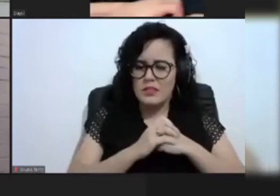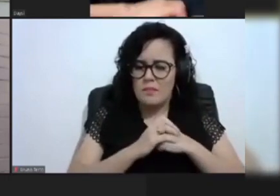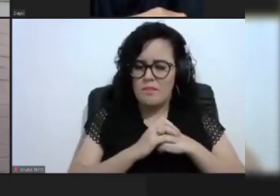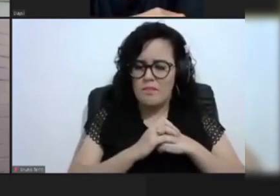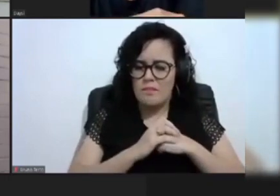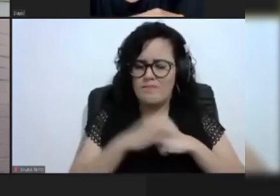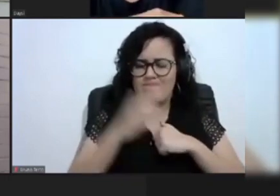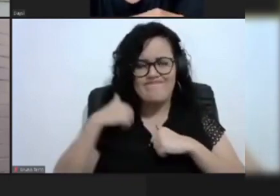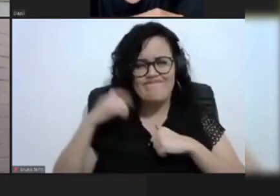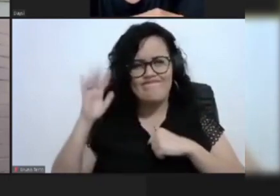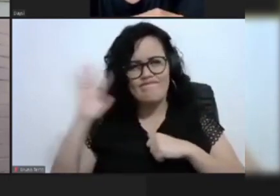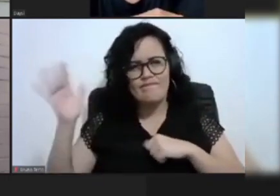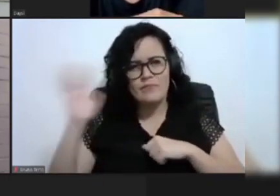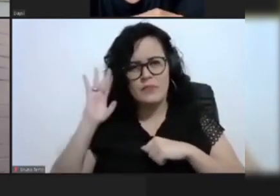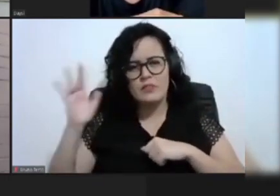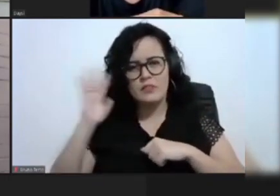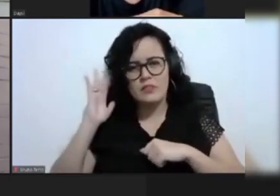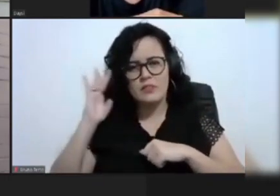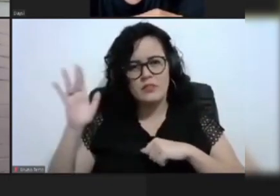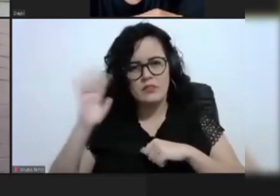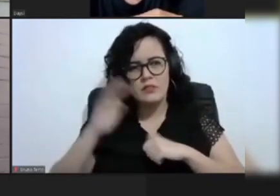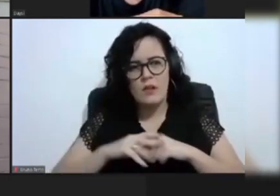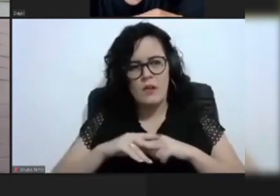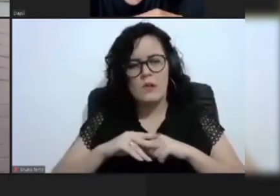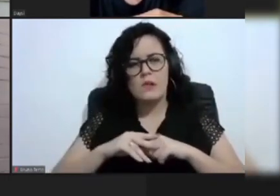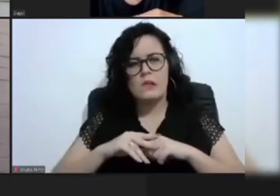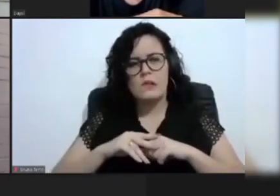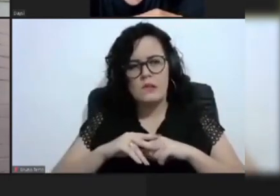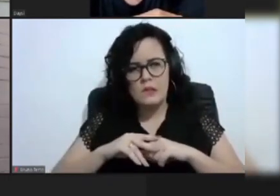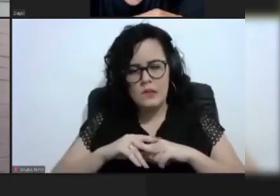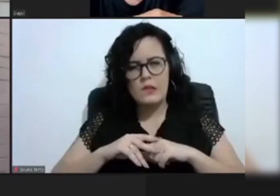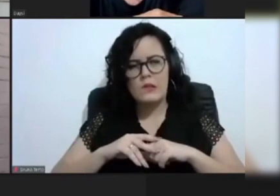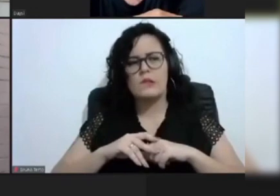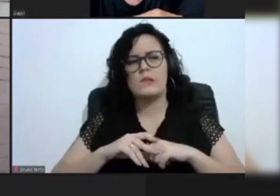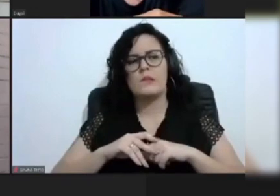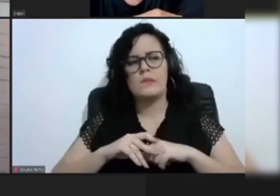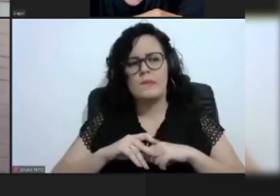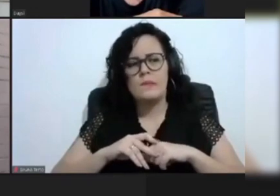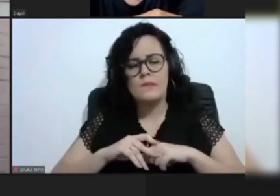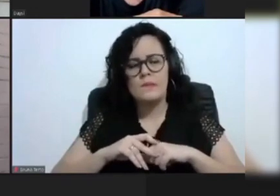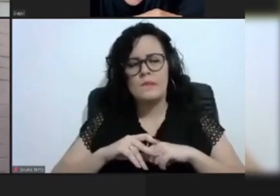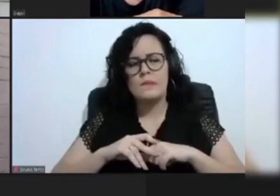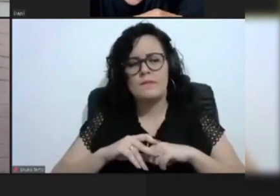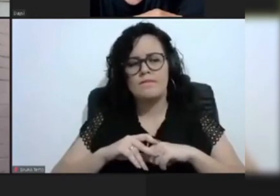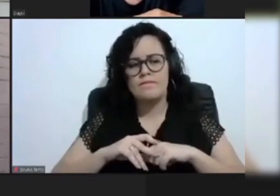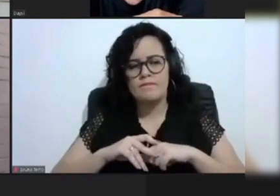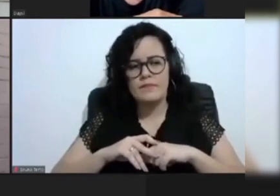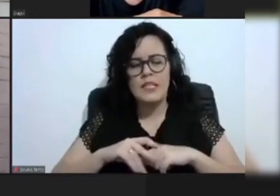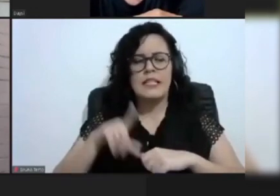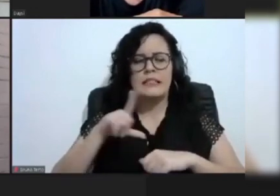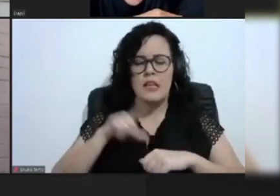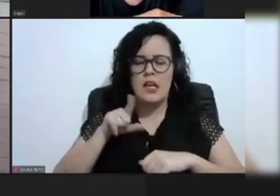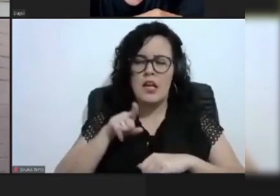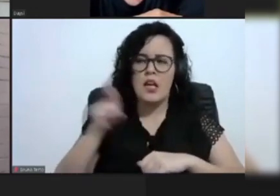E aí eu fico pensando, né, existe sim essa questão da bancada evangélica, está